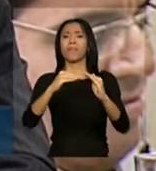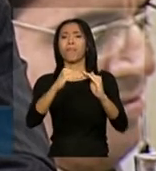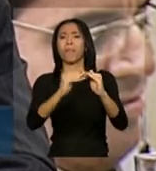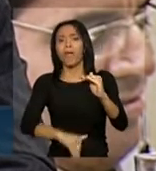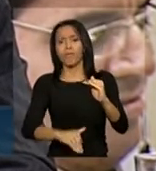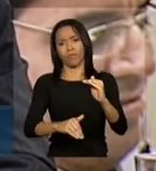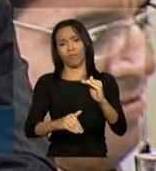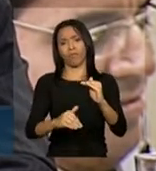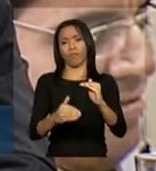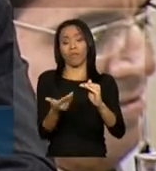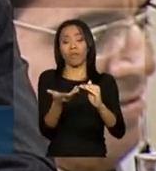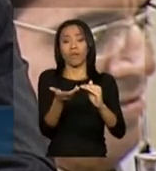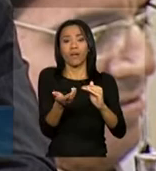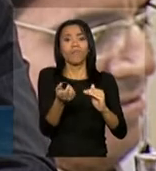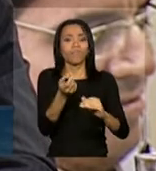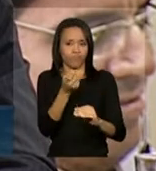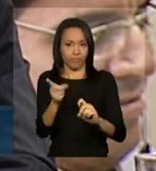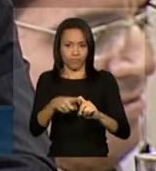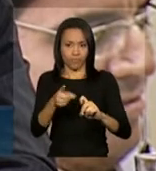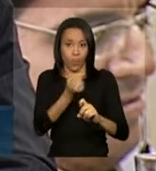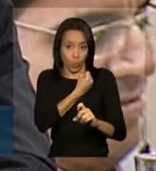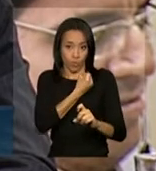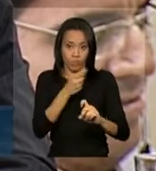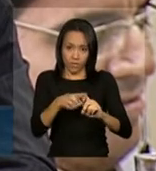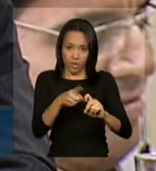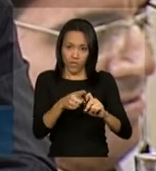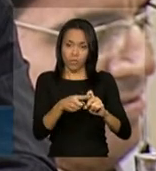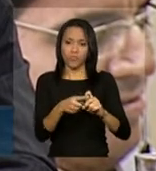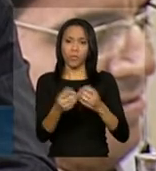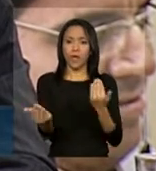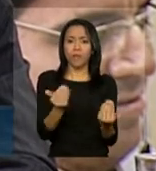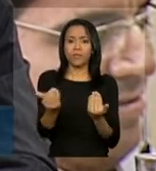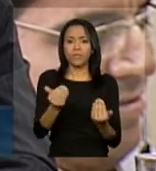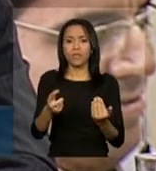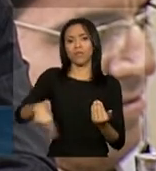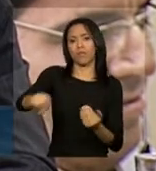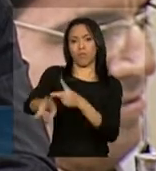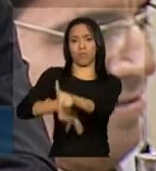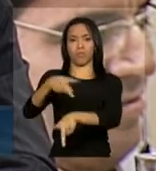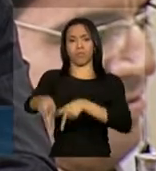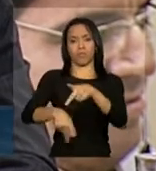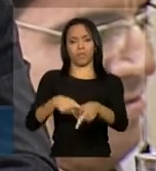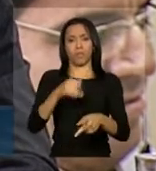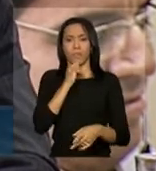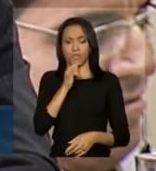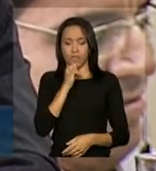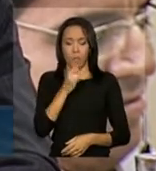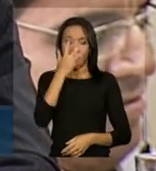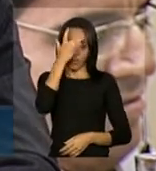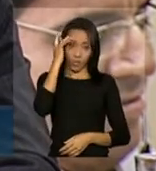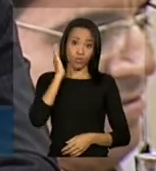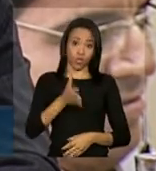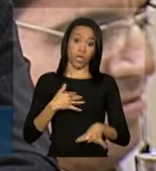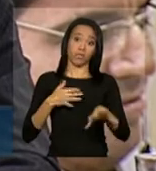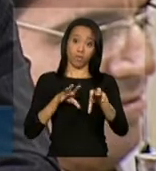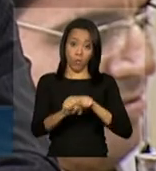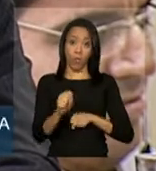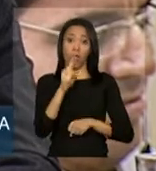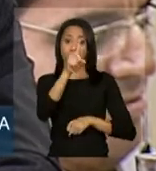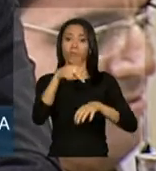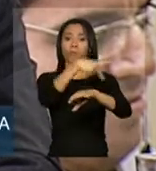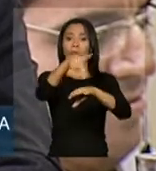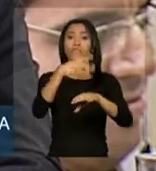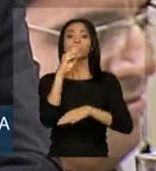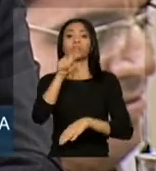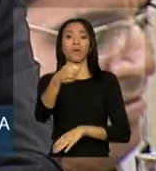por habitantes do que o Brasil acontece algumas situações por exemplo de uma pessoa ter se formado na Bolívia